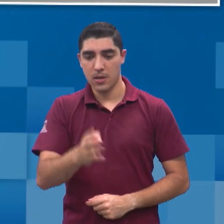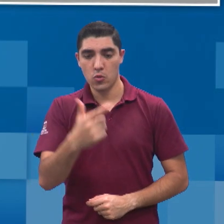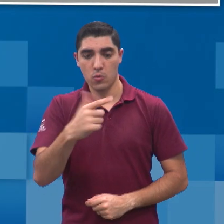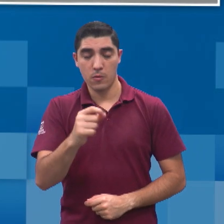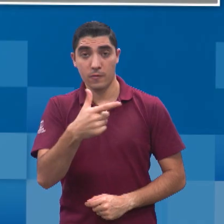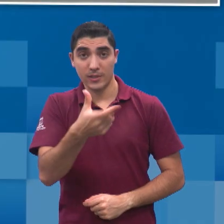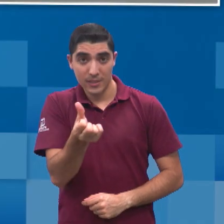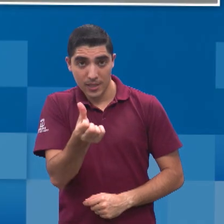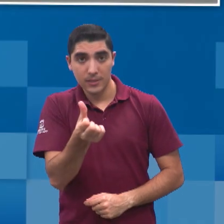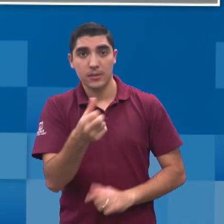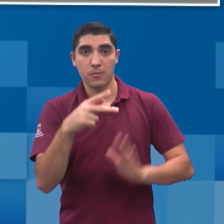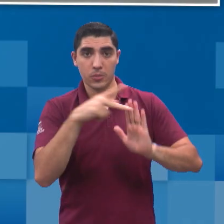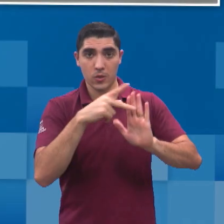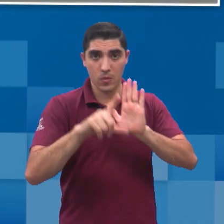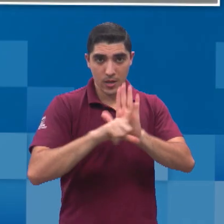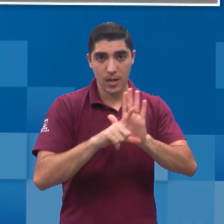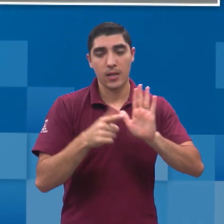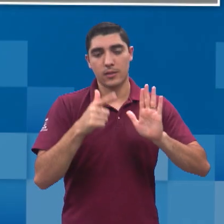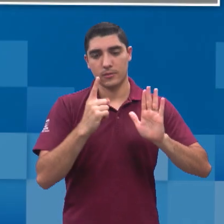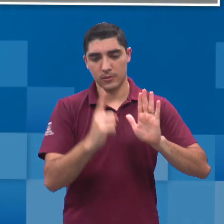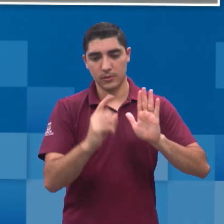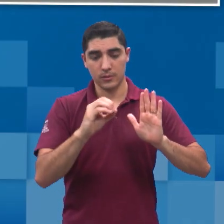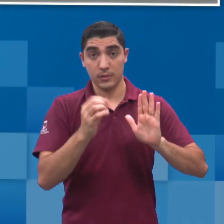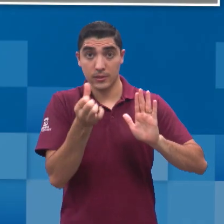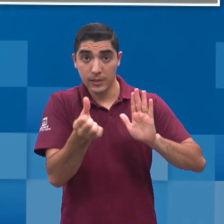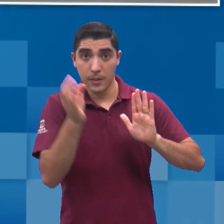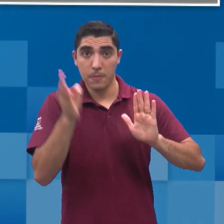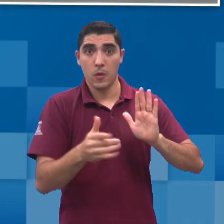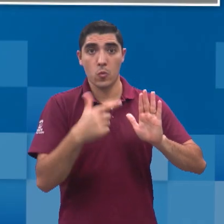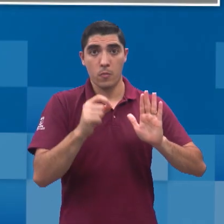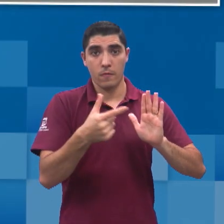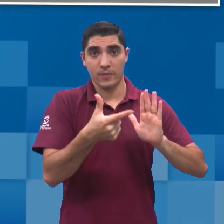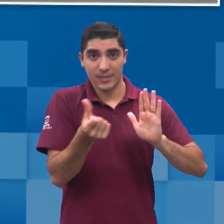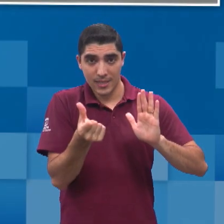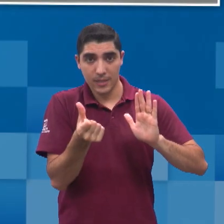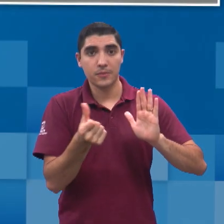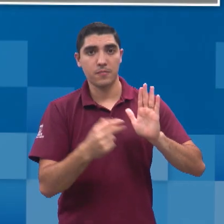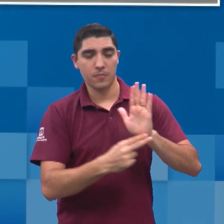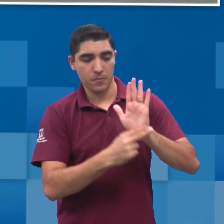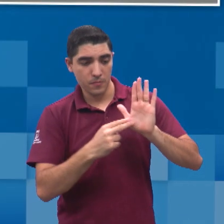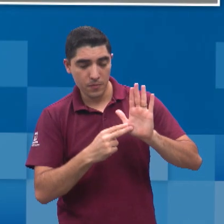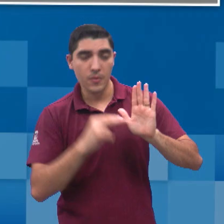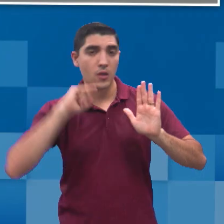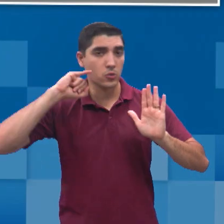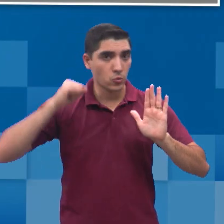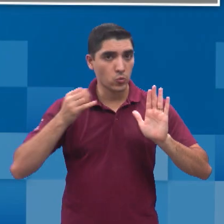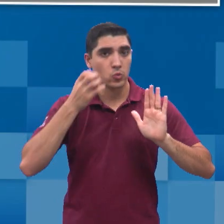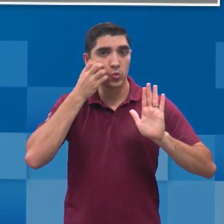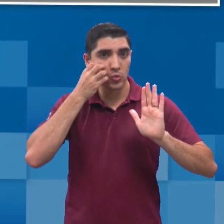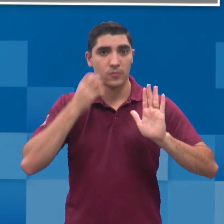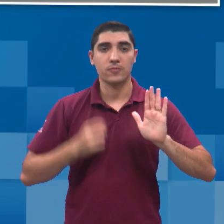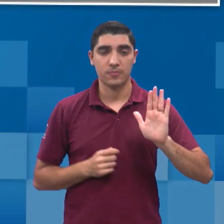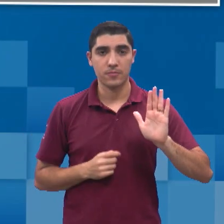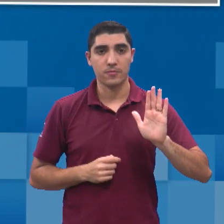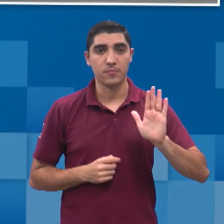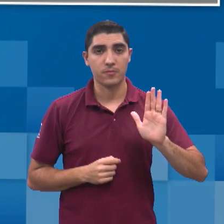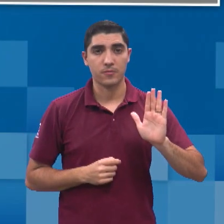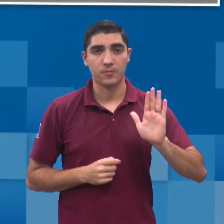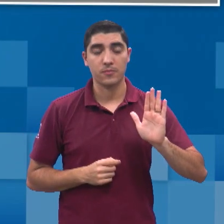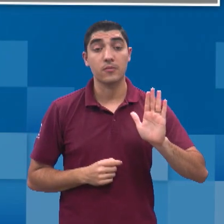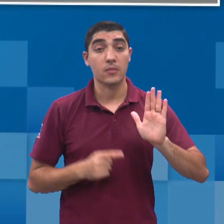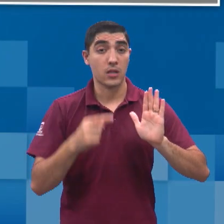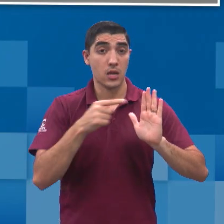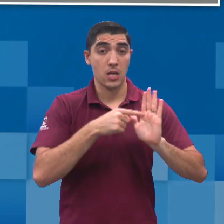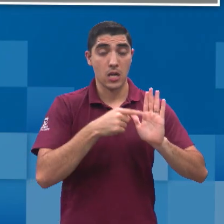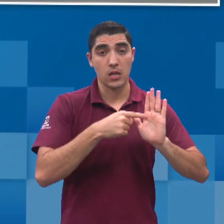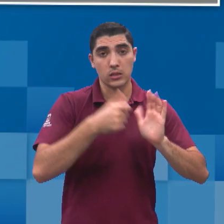2870/2026. Projeto de lei número 106/2026. Autoria, vereadora Juliana Fraga. Institui